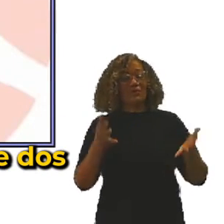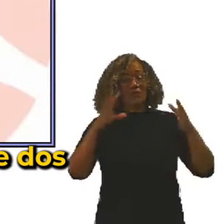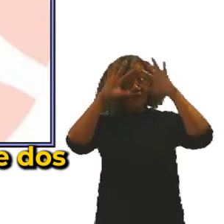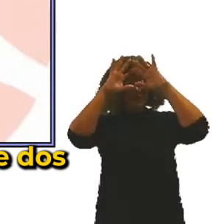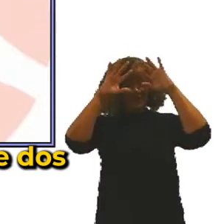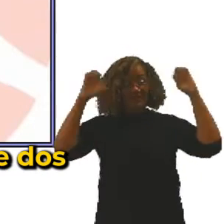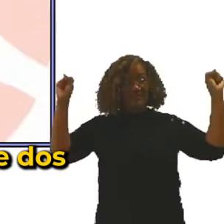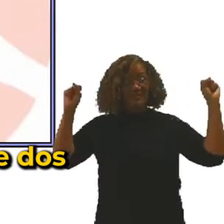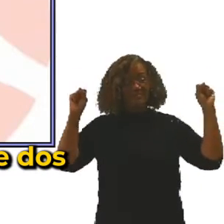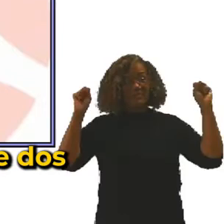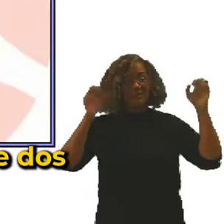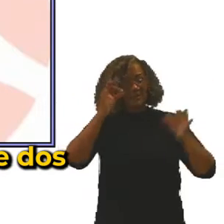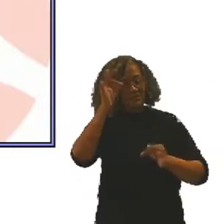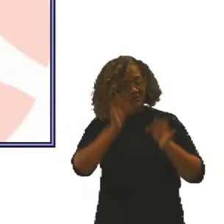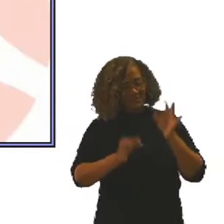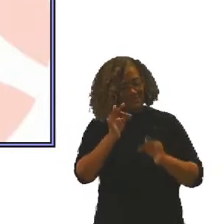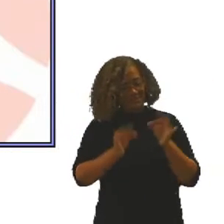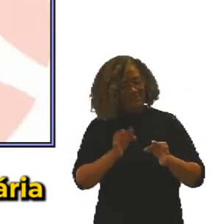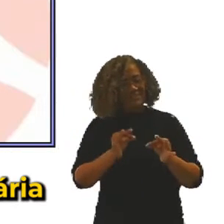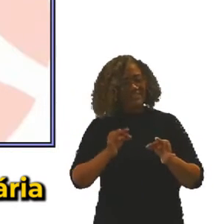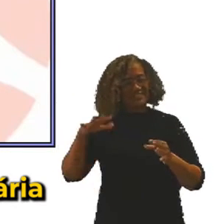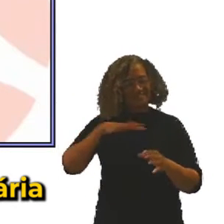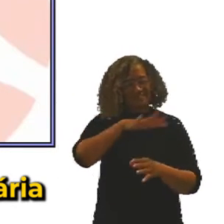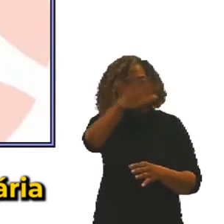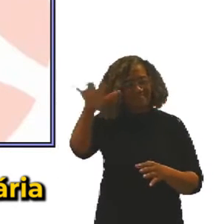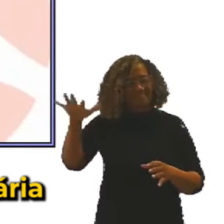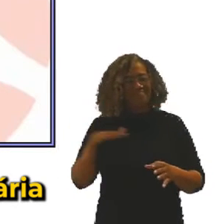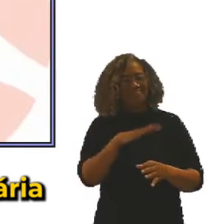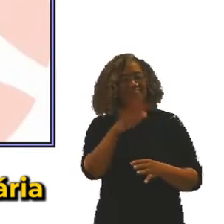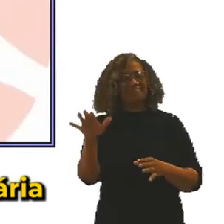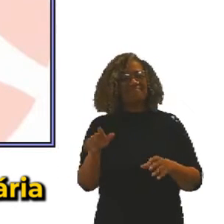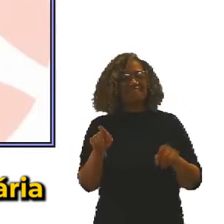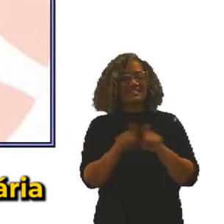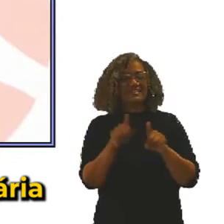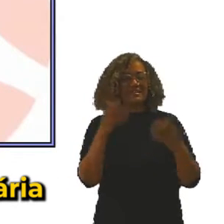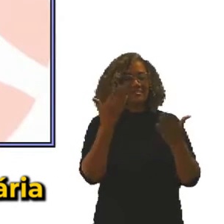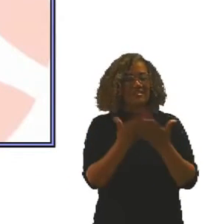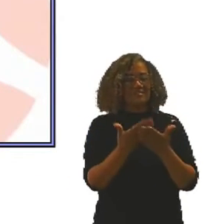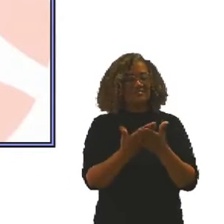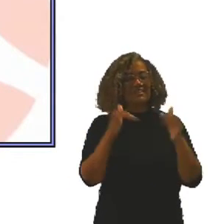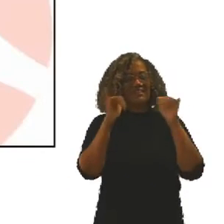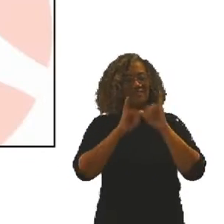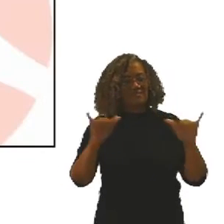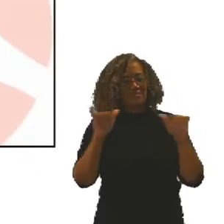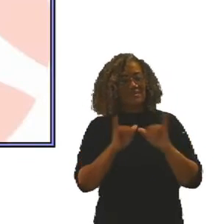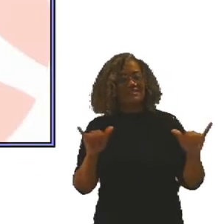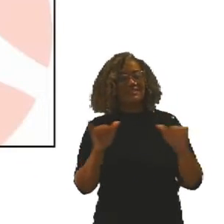do Distrito Federal e dos Territórios, por meio da Escola de Formação Judiciária,